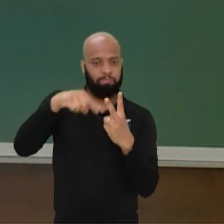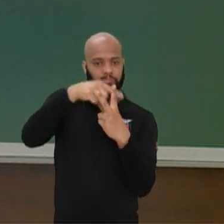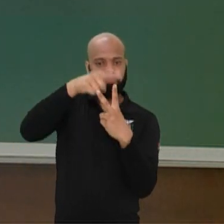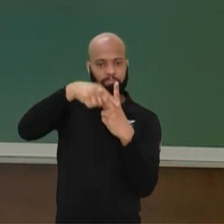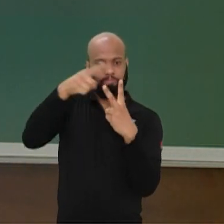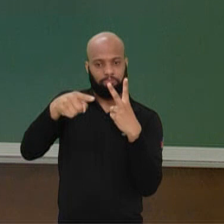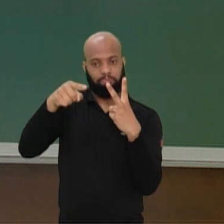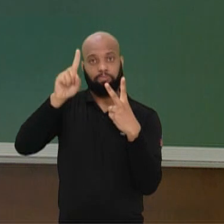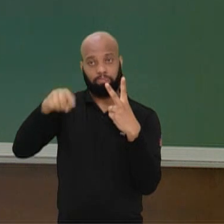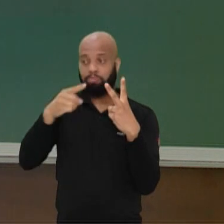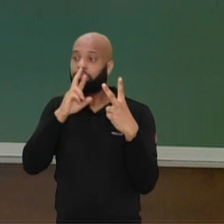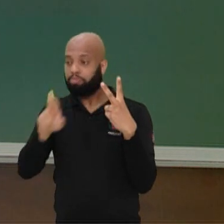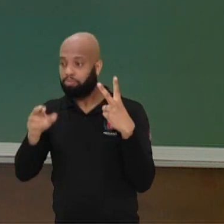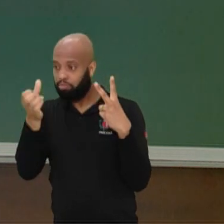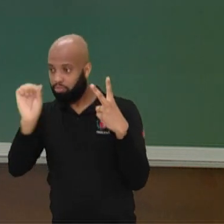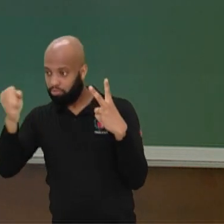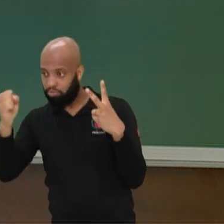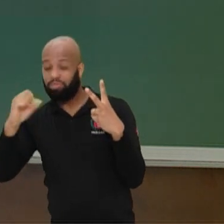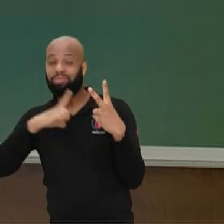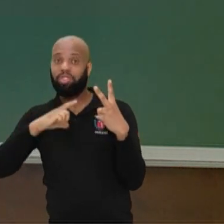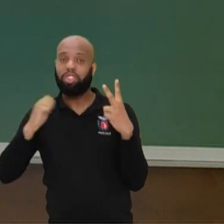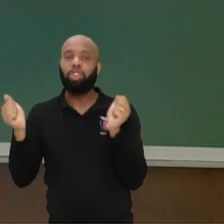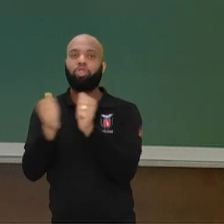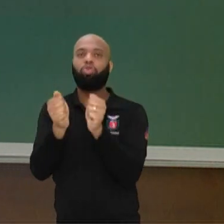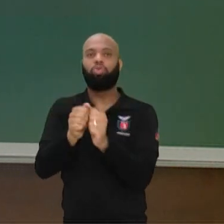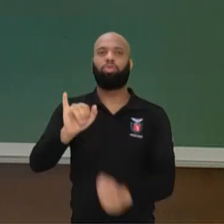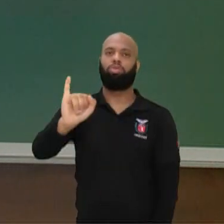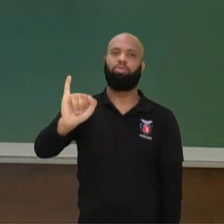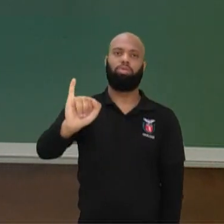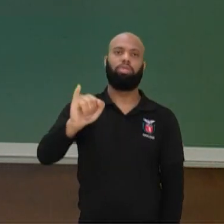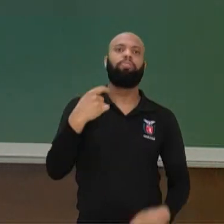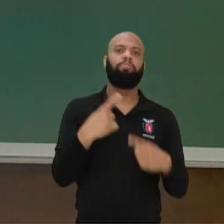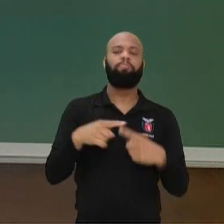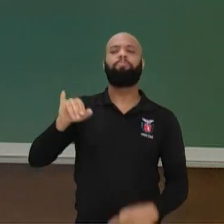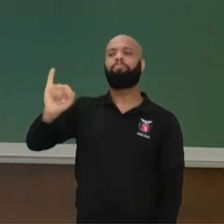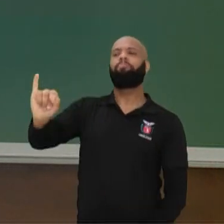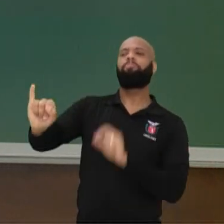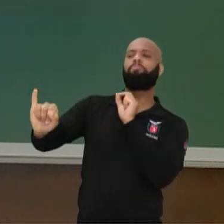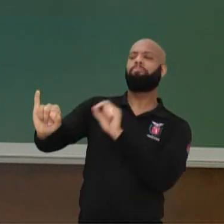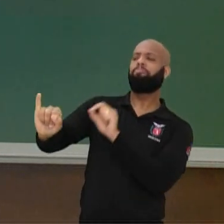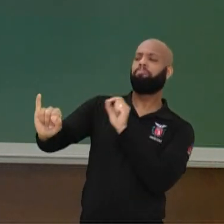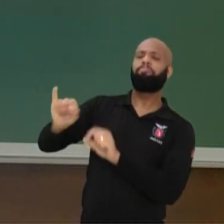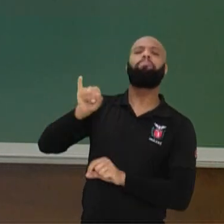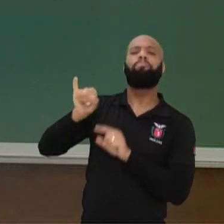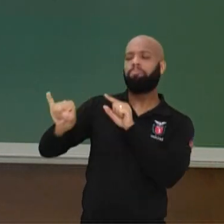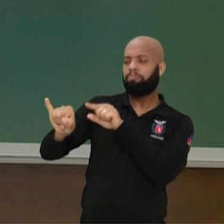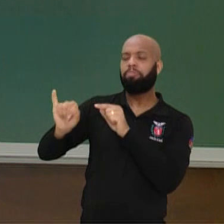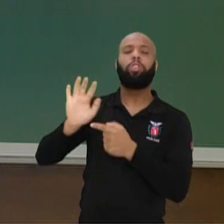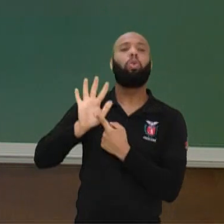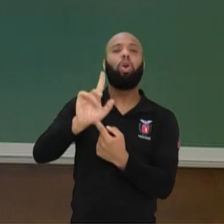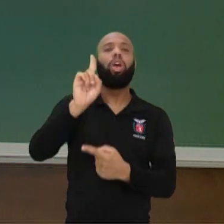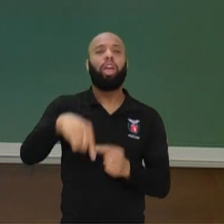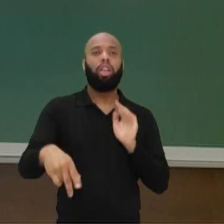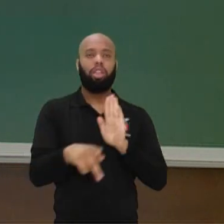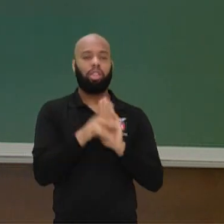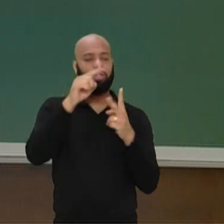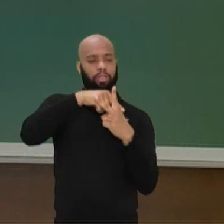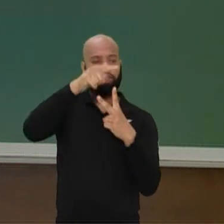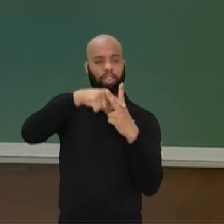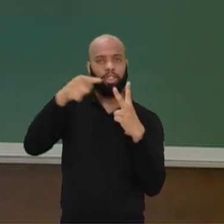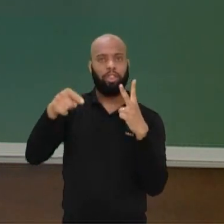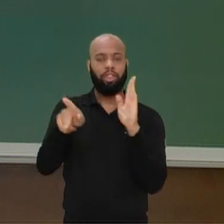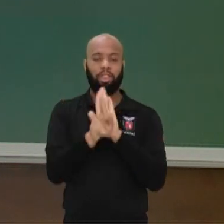8, acompanhado da unidade imaginária i. Esse i indica que era uma raiz de